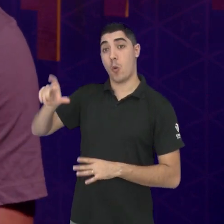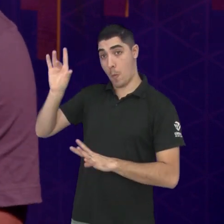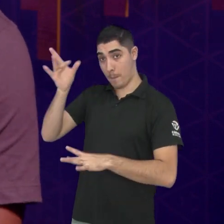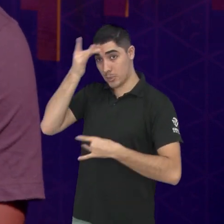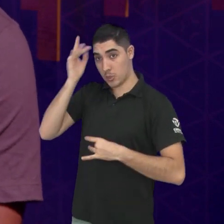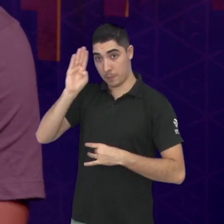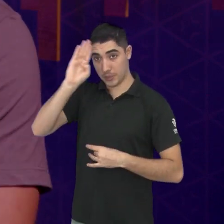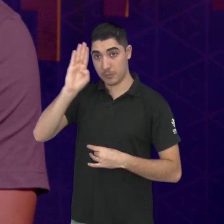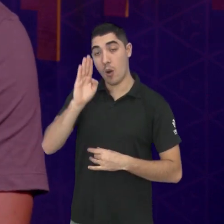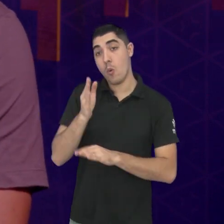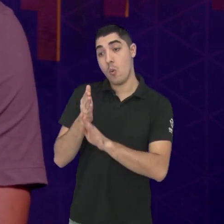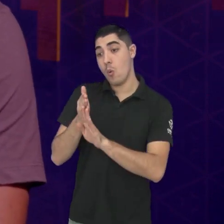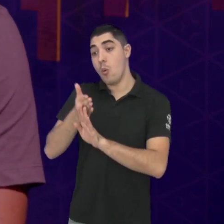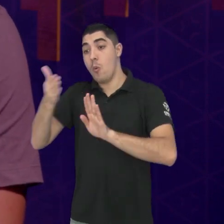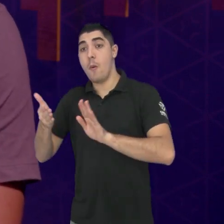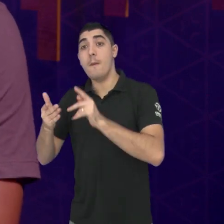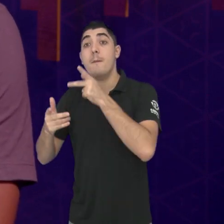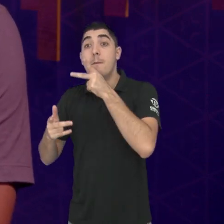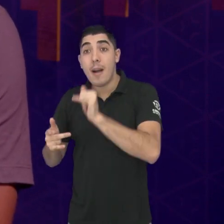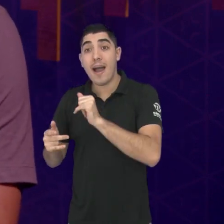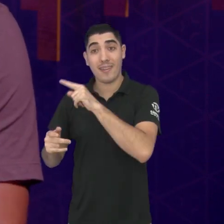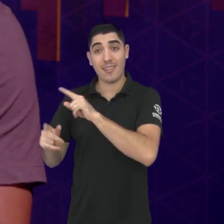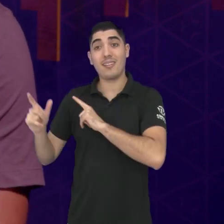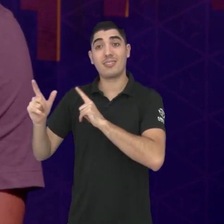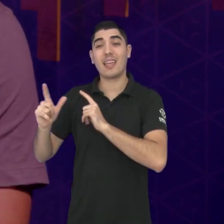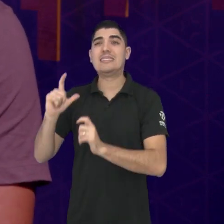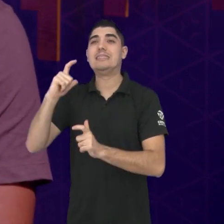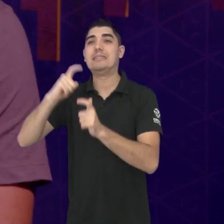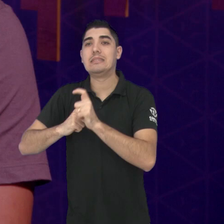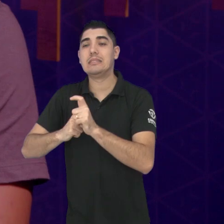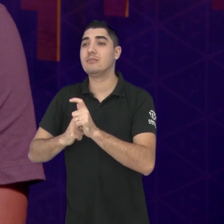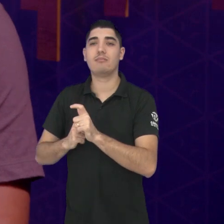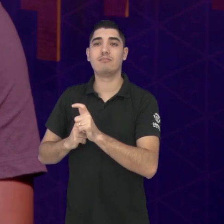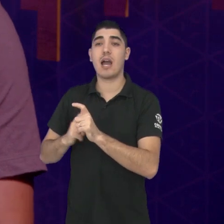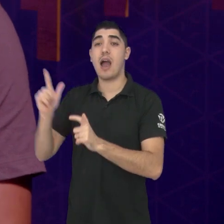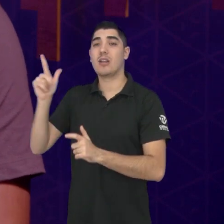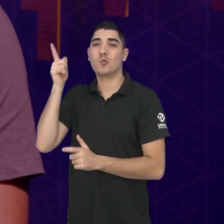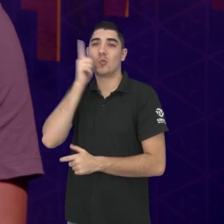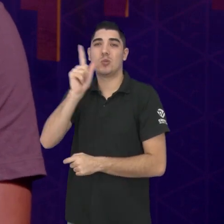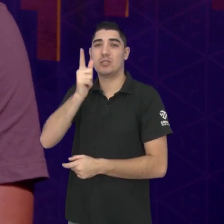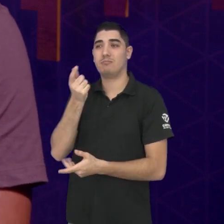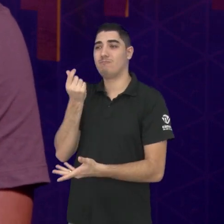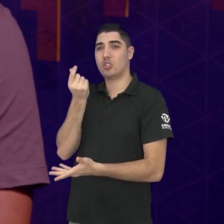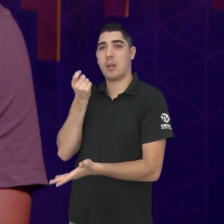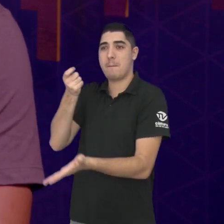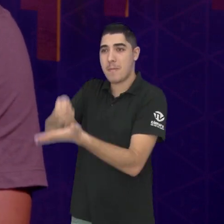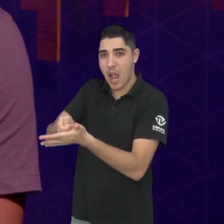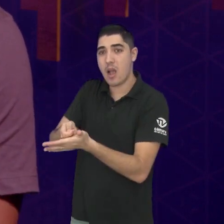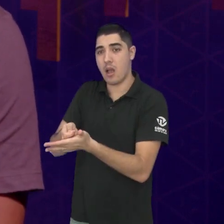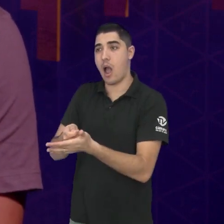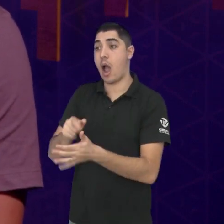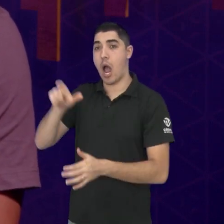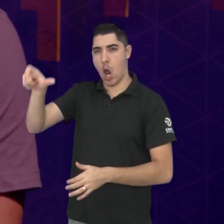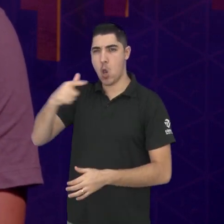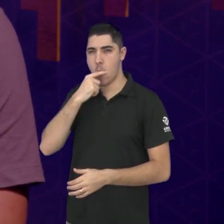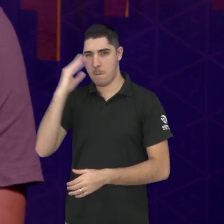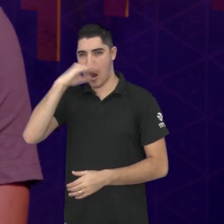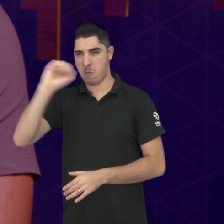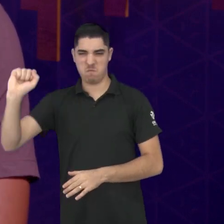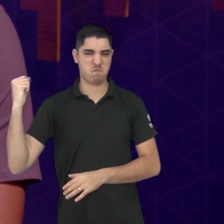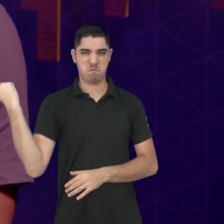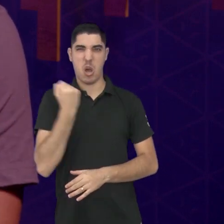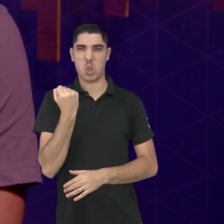protagonista tinha uma dívida com um agiota lá. Uhum. E ele não conseguiu pagar e tal, e mataram